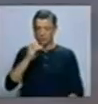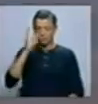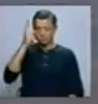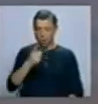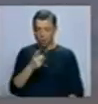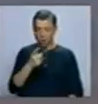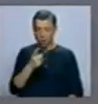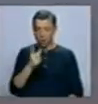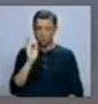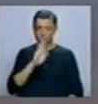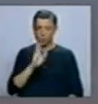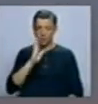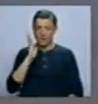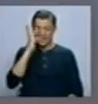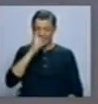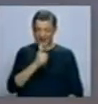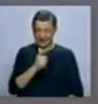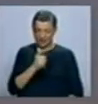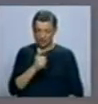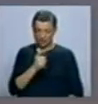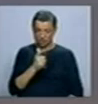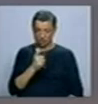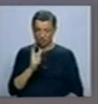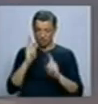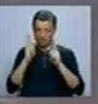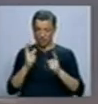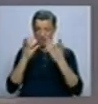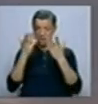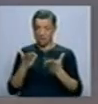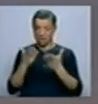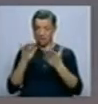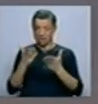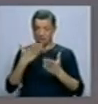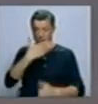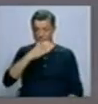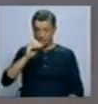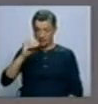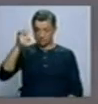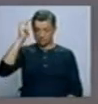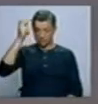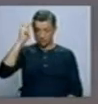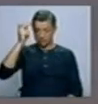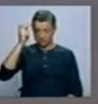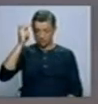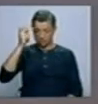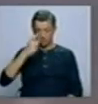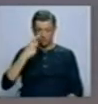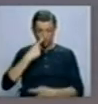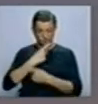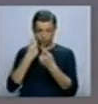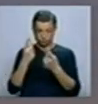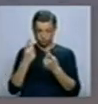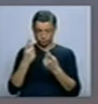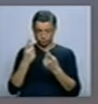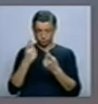E isto é poeira quente para brilhar no infravermelho. Agora, uma década depois, este telescópio absolutamente notável, que eu sei que eu e tu